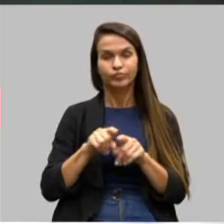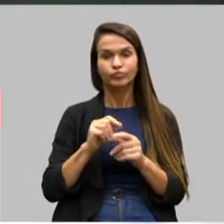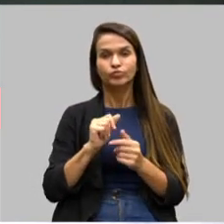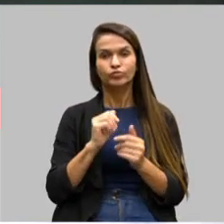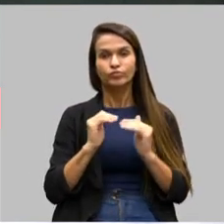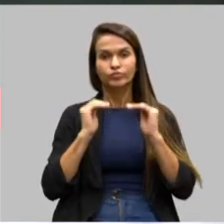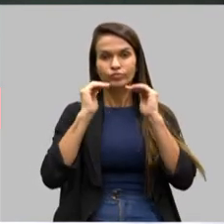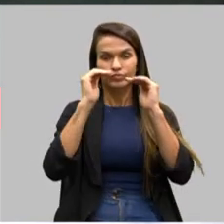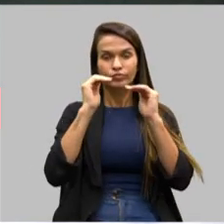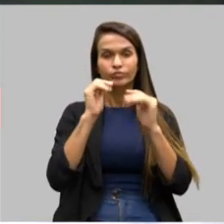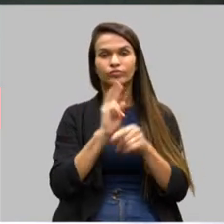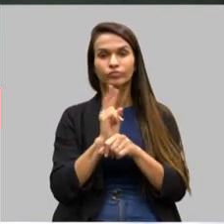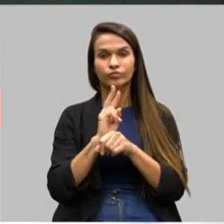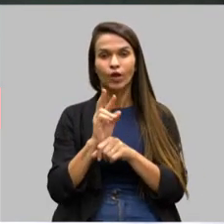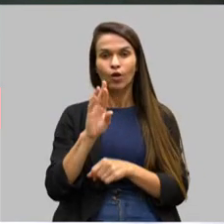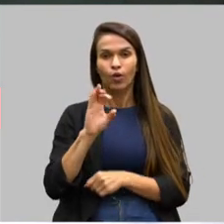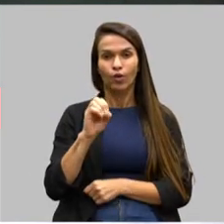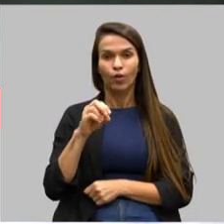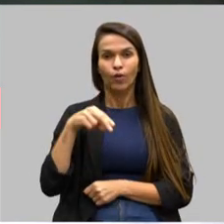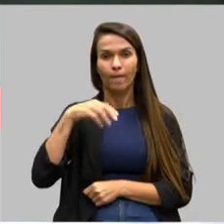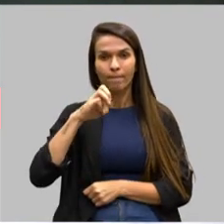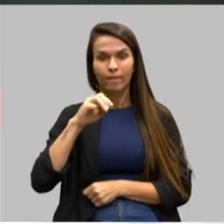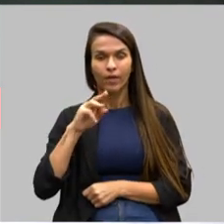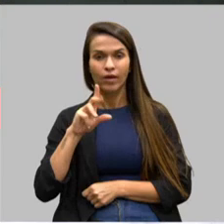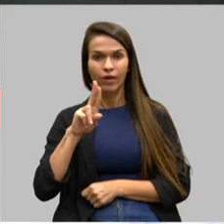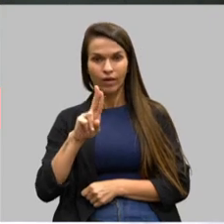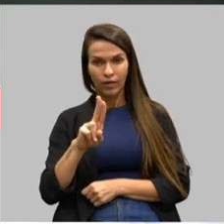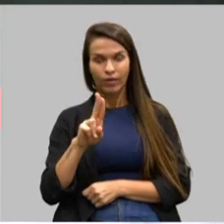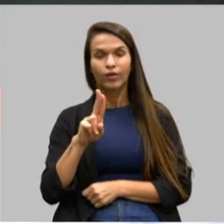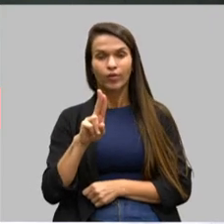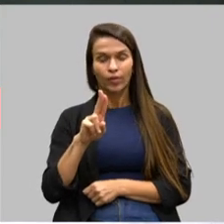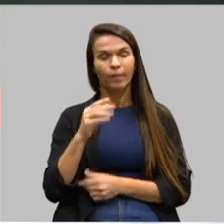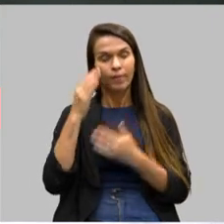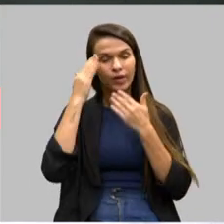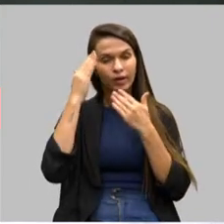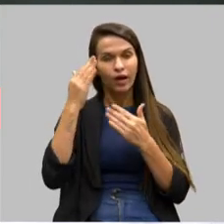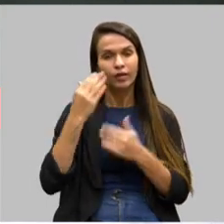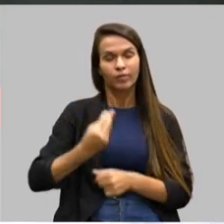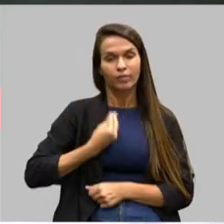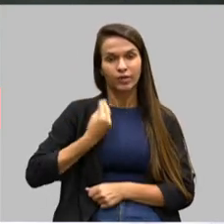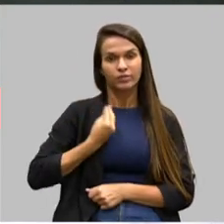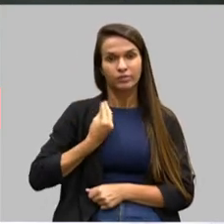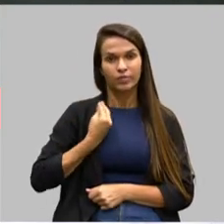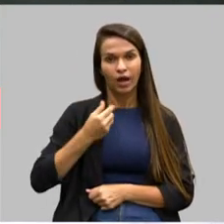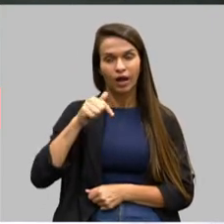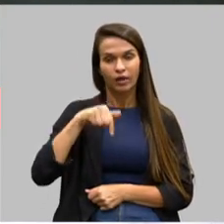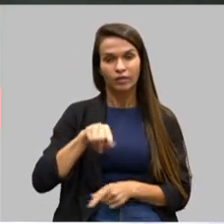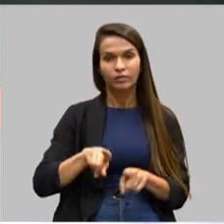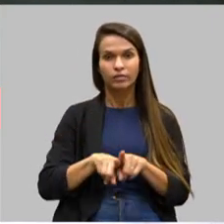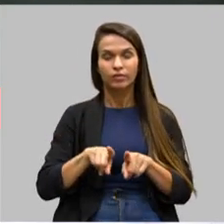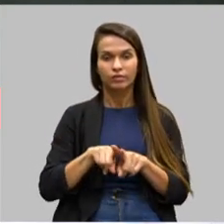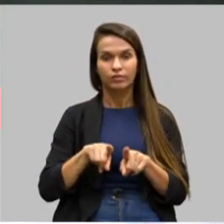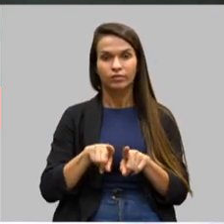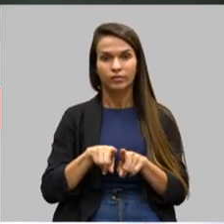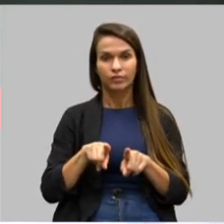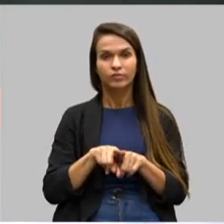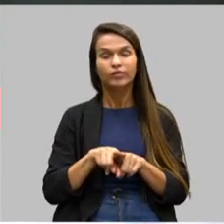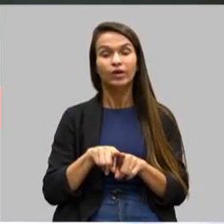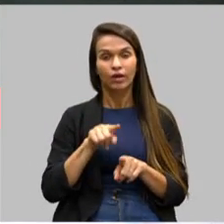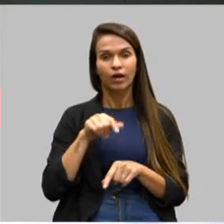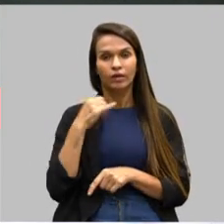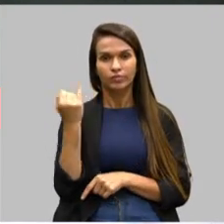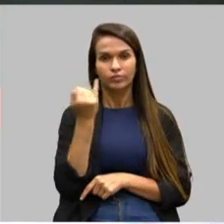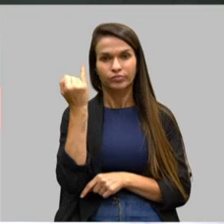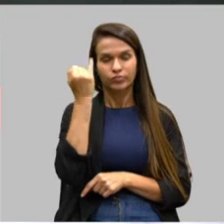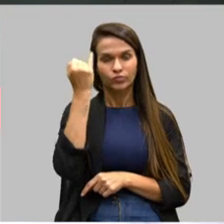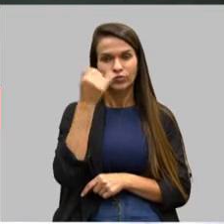Codevasf, Antônio Romeu Pereira Souto Filho, obrigado pela presença também aqui, órgão importante